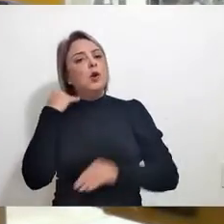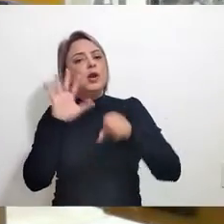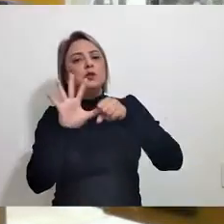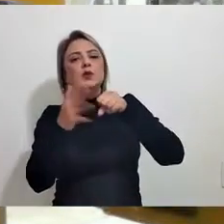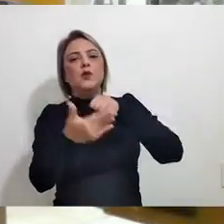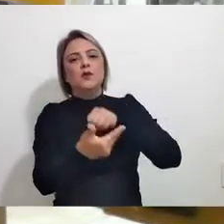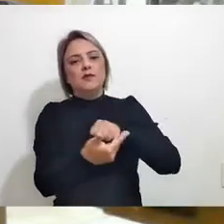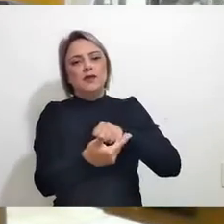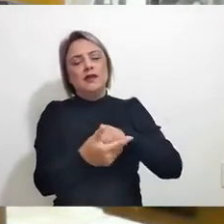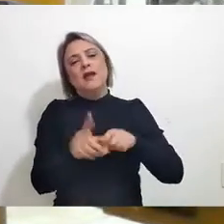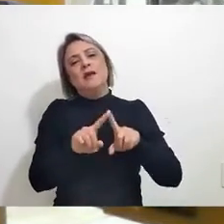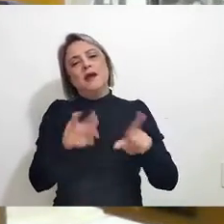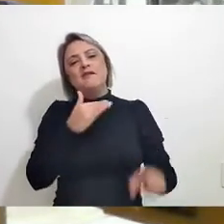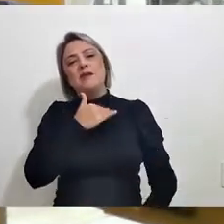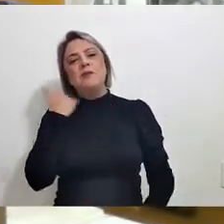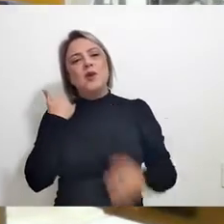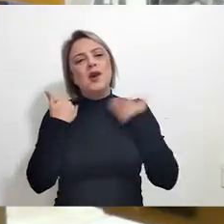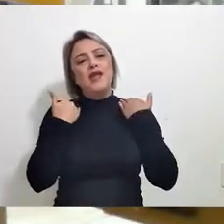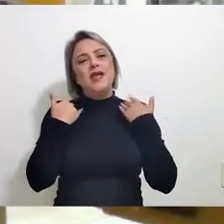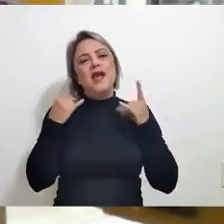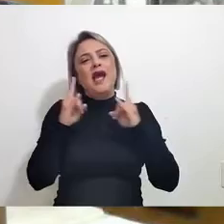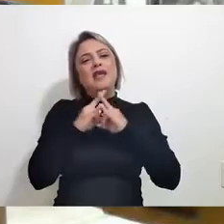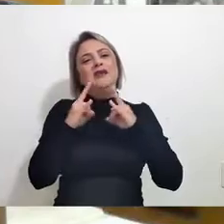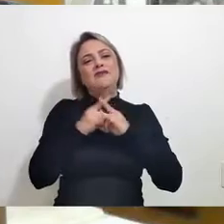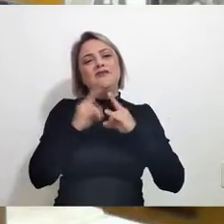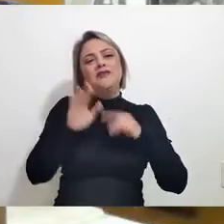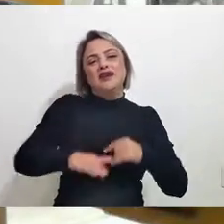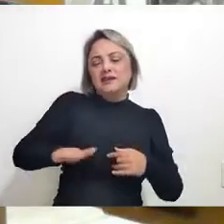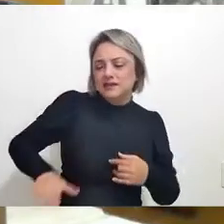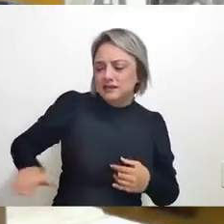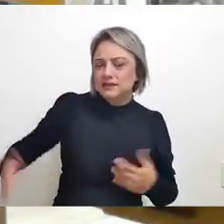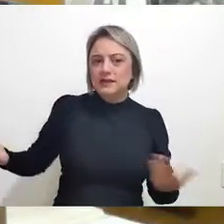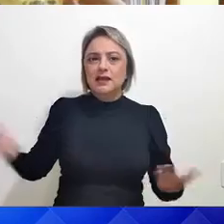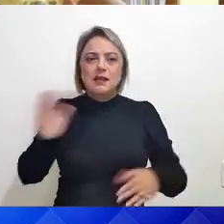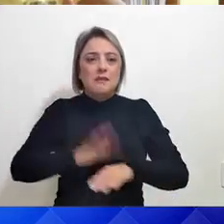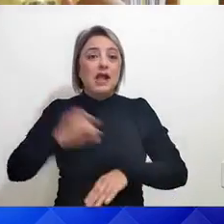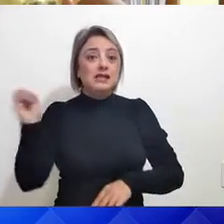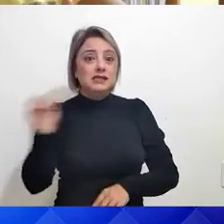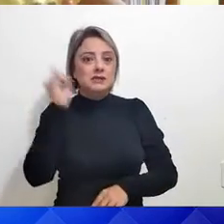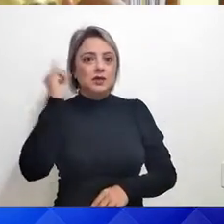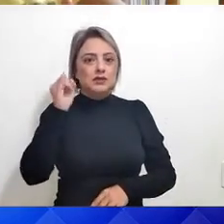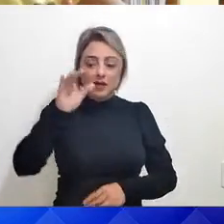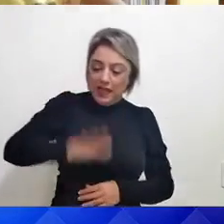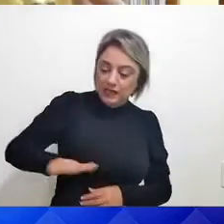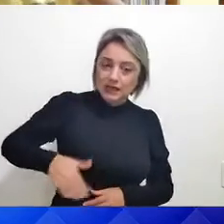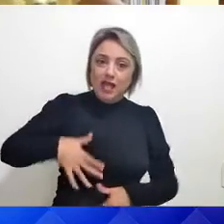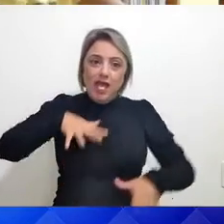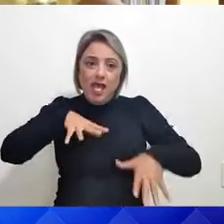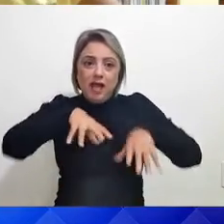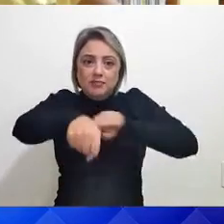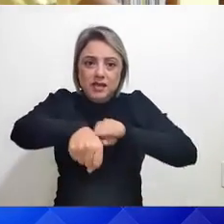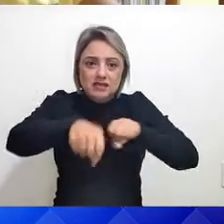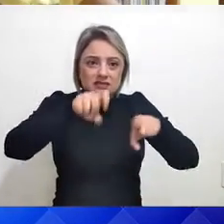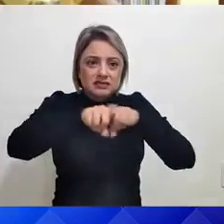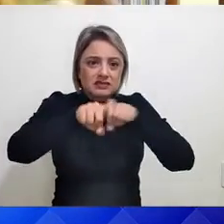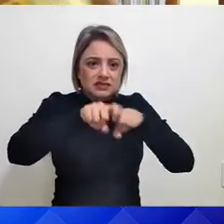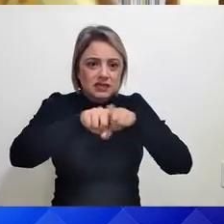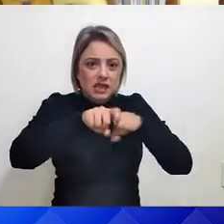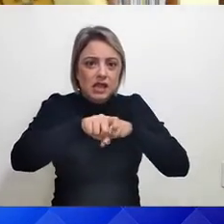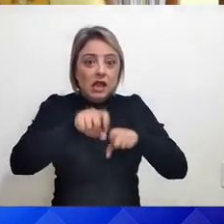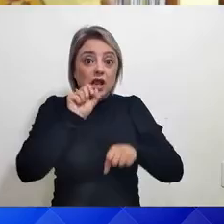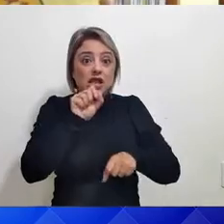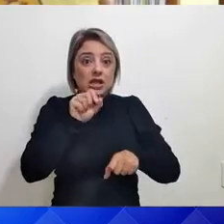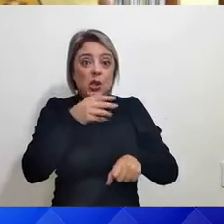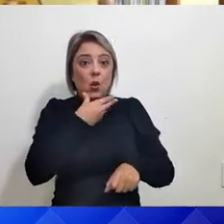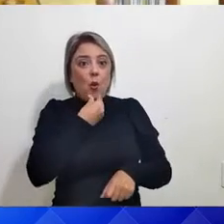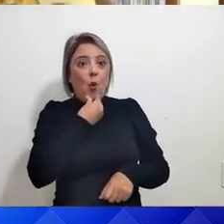não é presente para ninguém? Porque é assim que o professor trabalha. Eu sou educadora. E eu sei como é que é dado uma aula, não no sentido de dizer